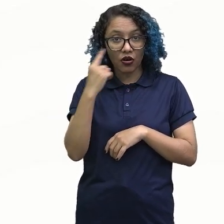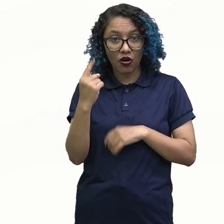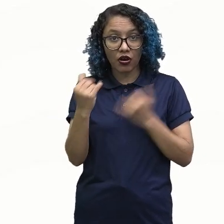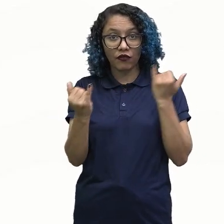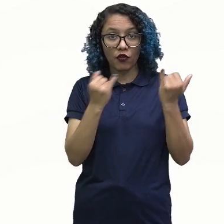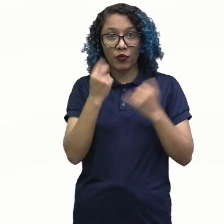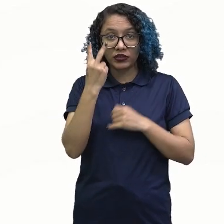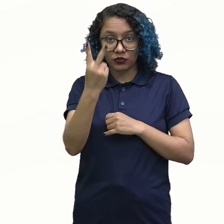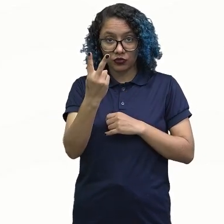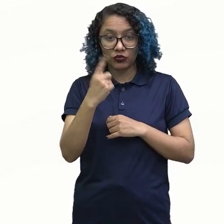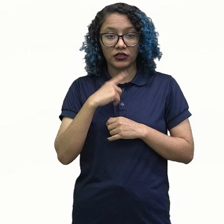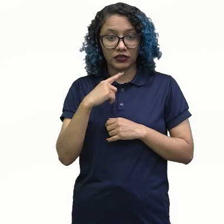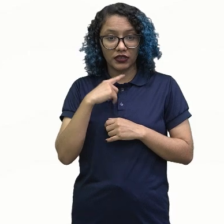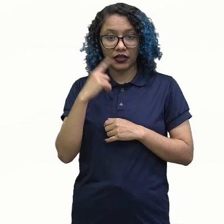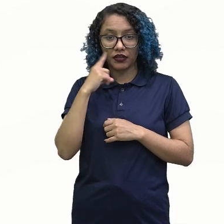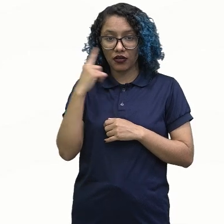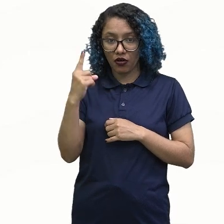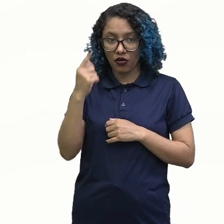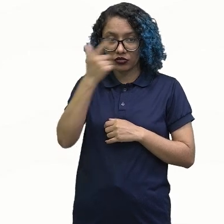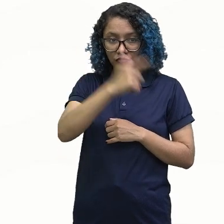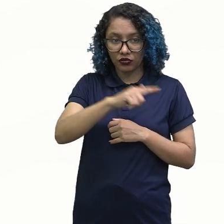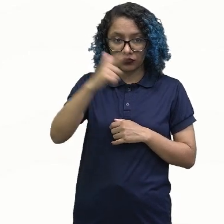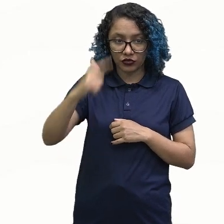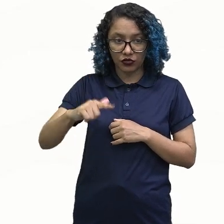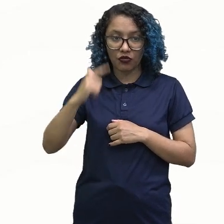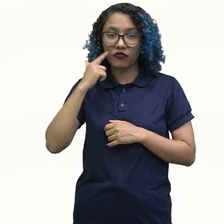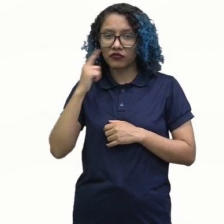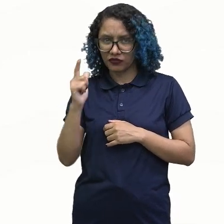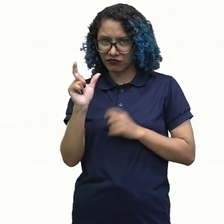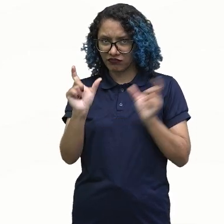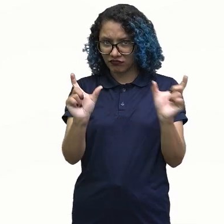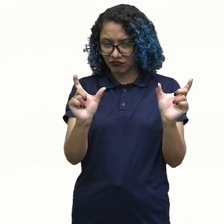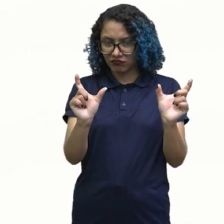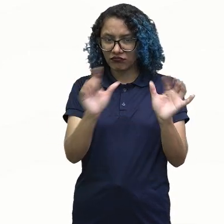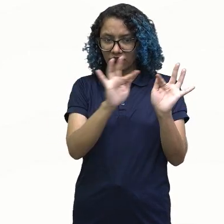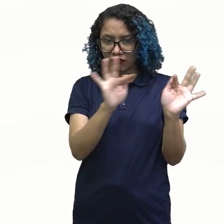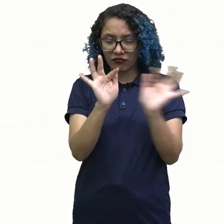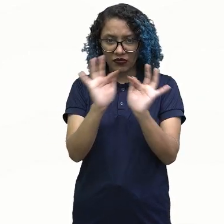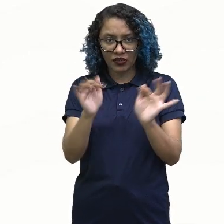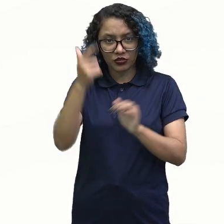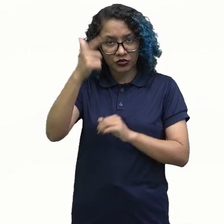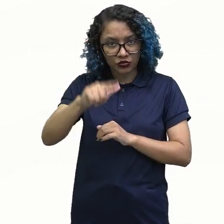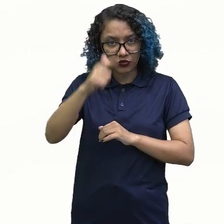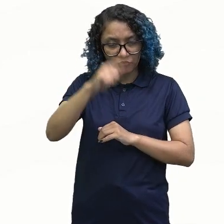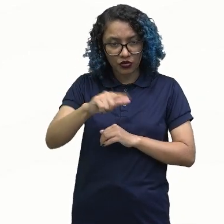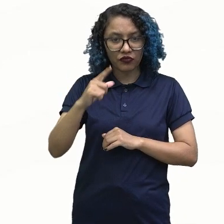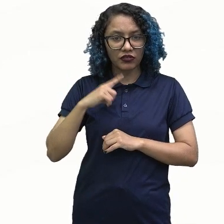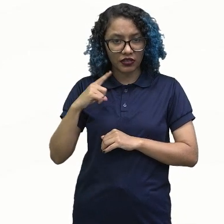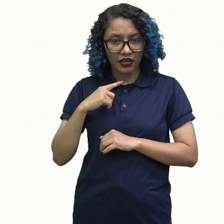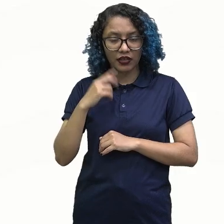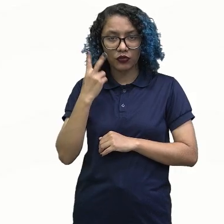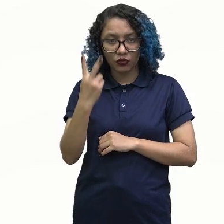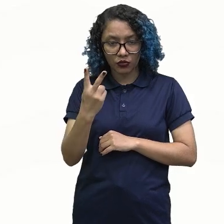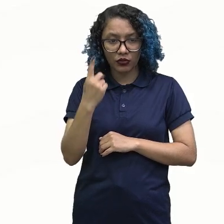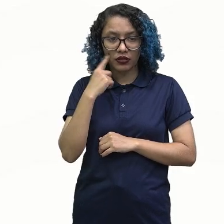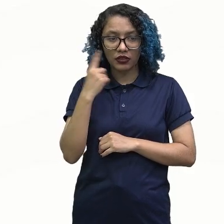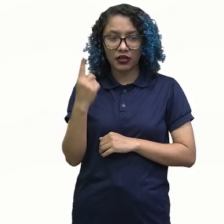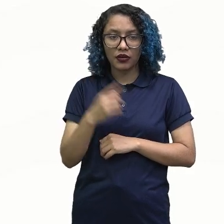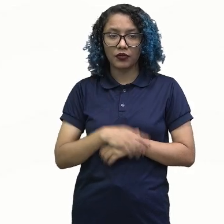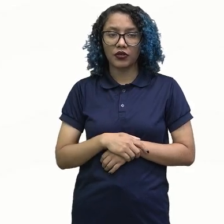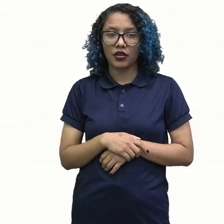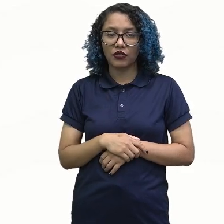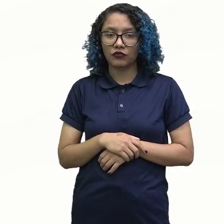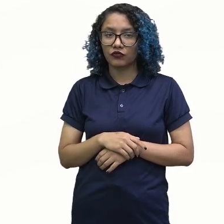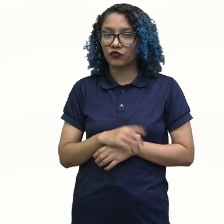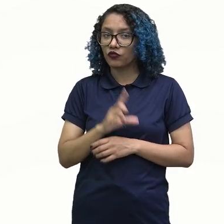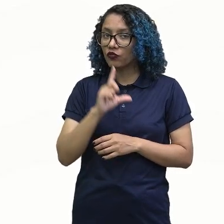estão repetidas, né? A aproximativa. Então, mais de um homem, mais de uma criança não puderam